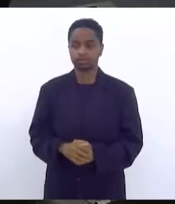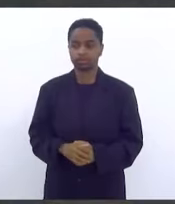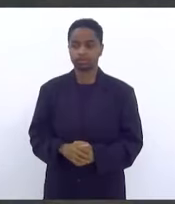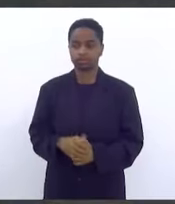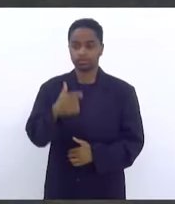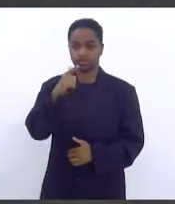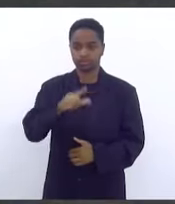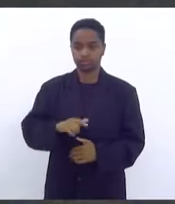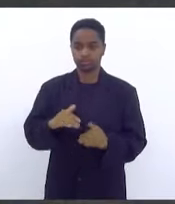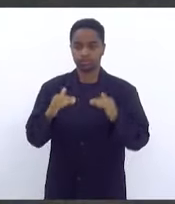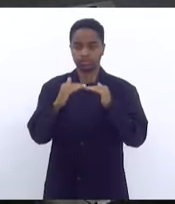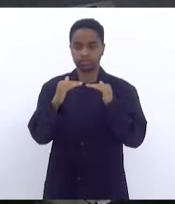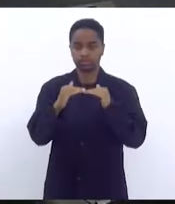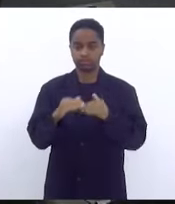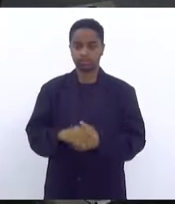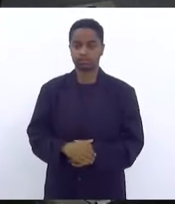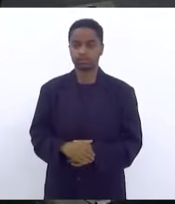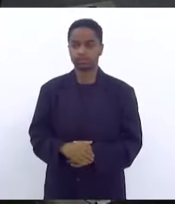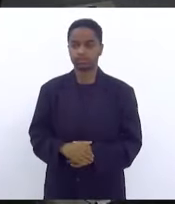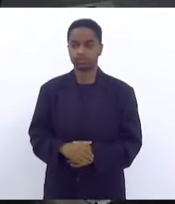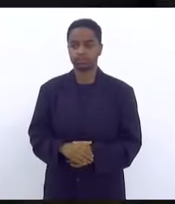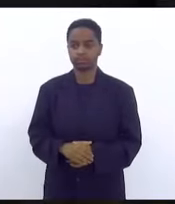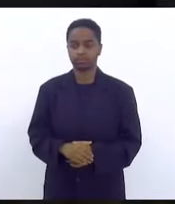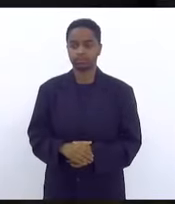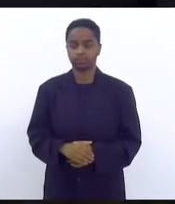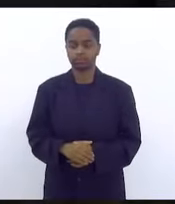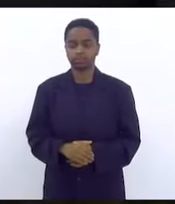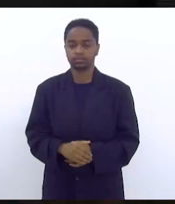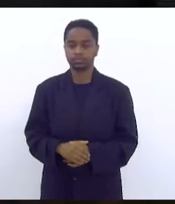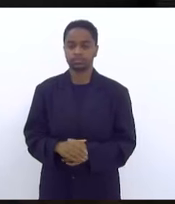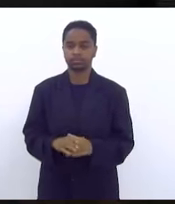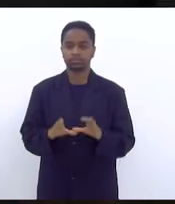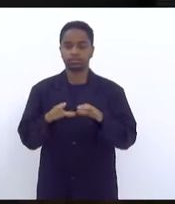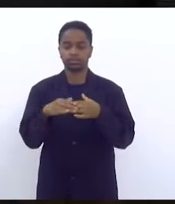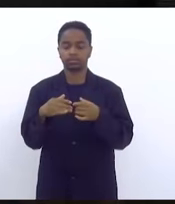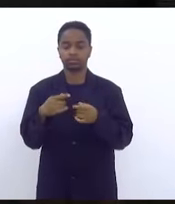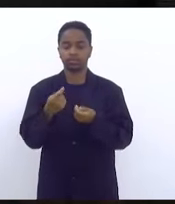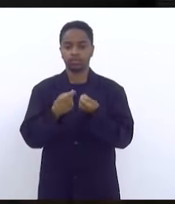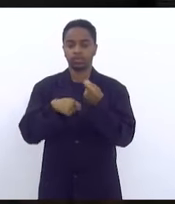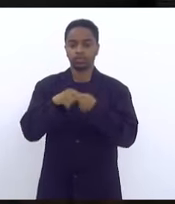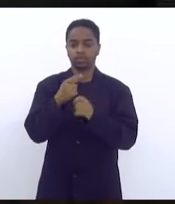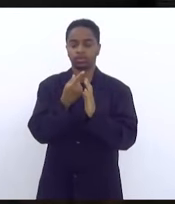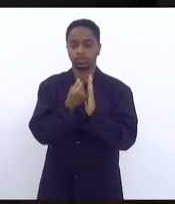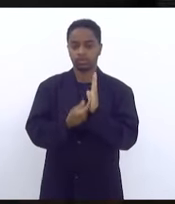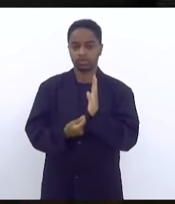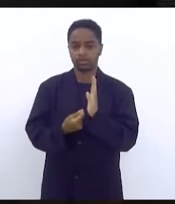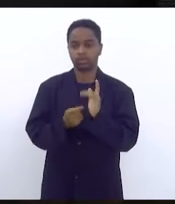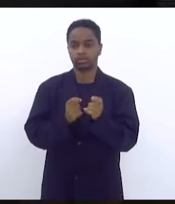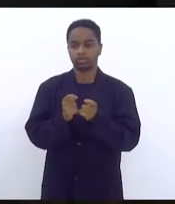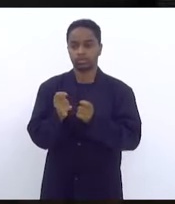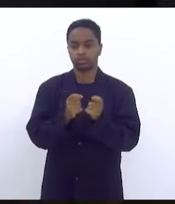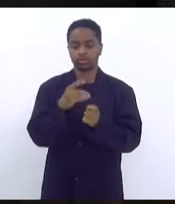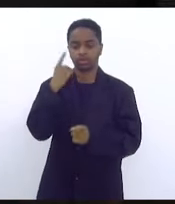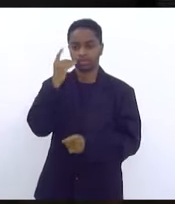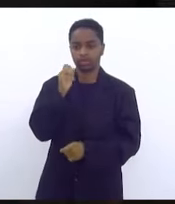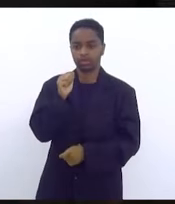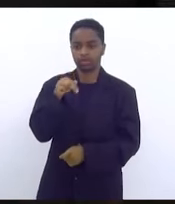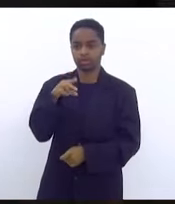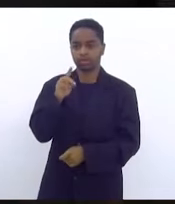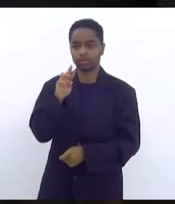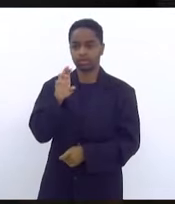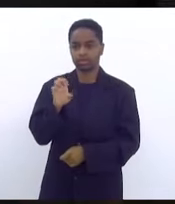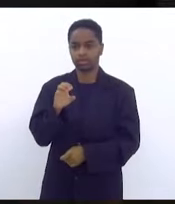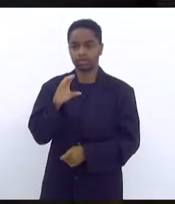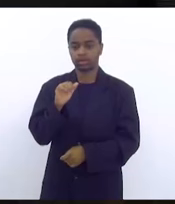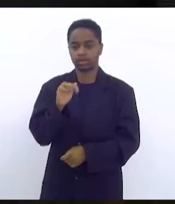Mais uma vez, parecer favorável, presidenta. Pela Comissão de Orçamento, Finanças e Casação Financeira e Controle, deputado André Correia,